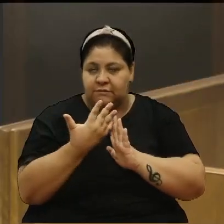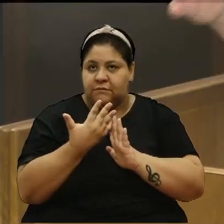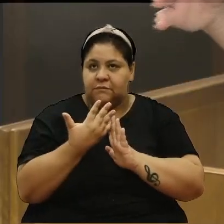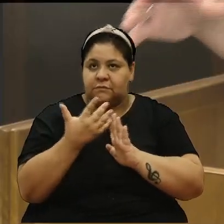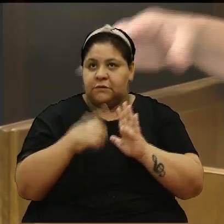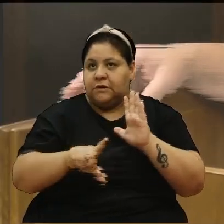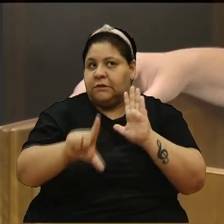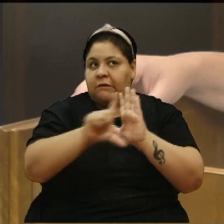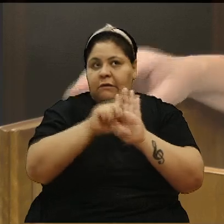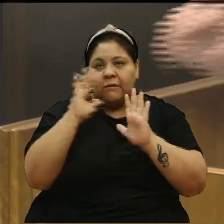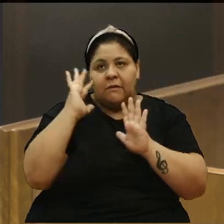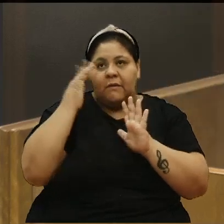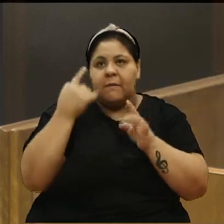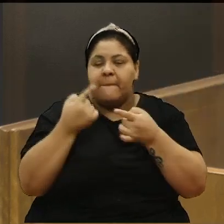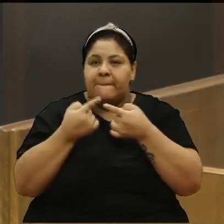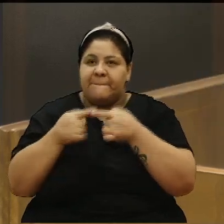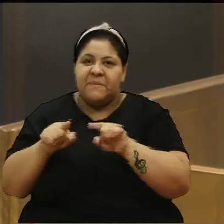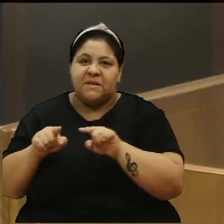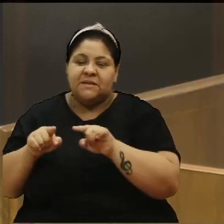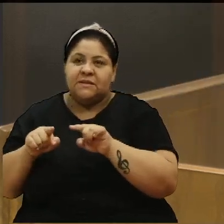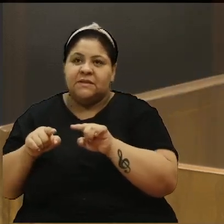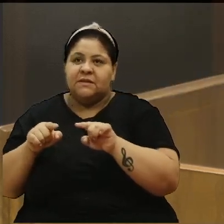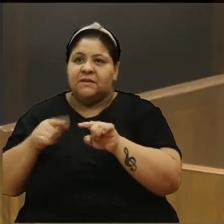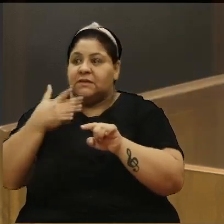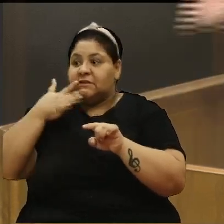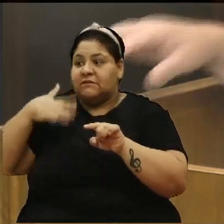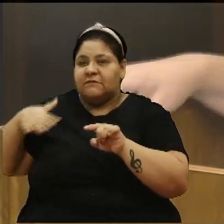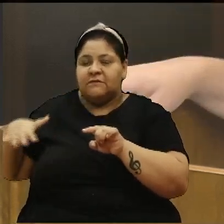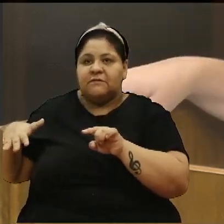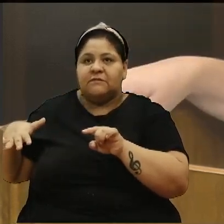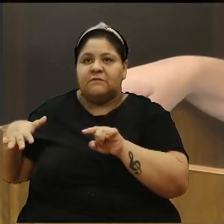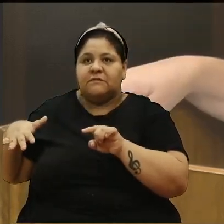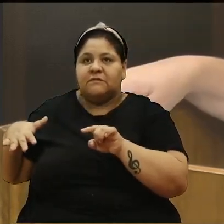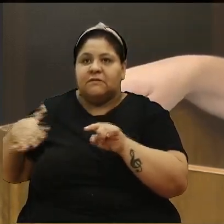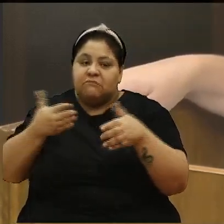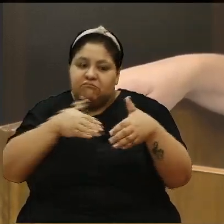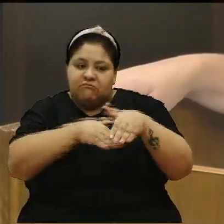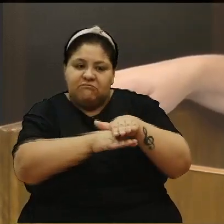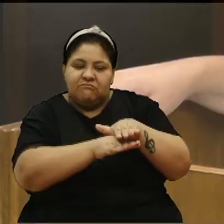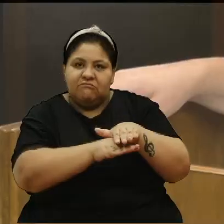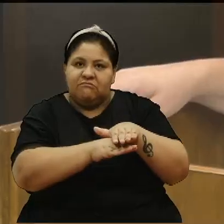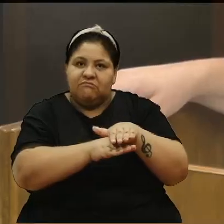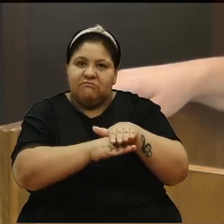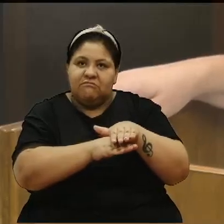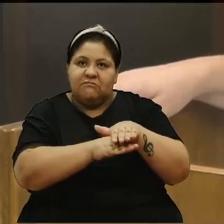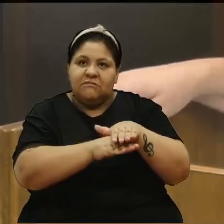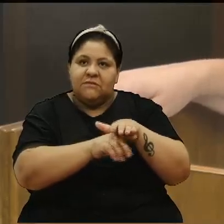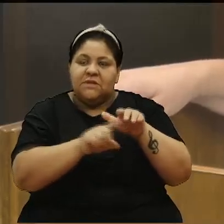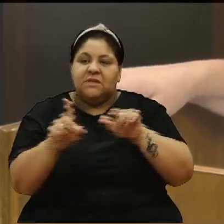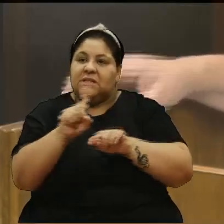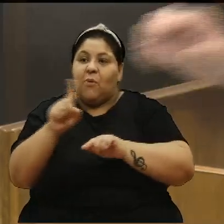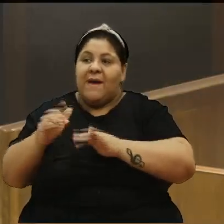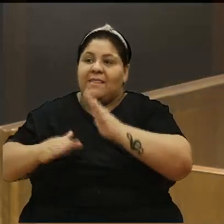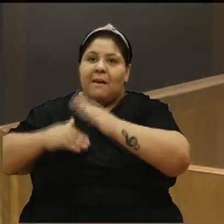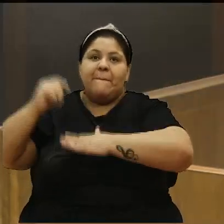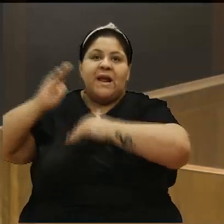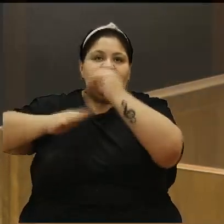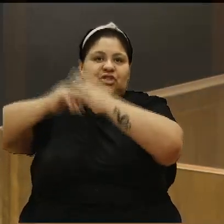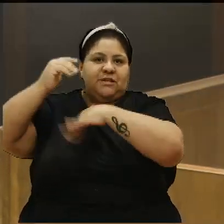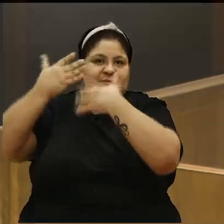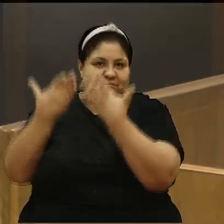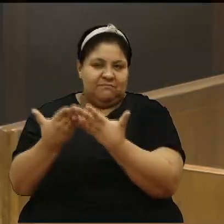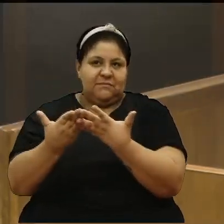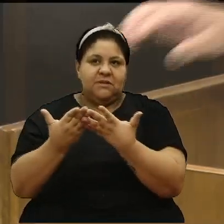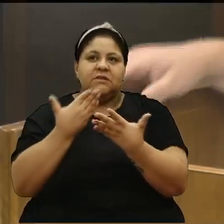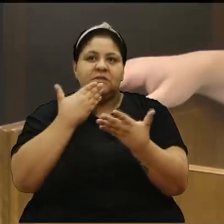lei acontece, porém, essas crianças estão inseridas lá e não incluídas. Esse pedido de informação